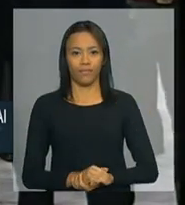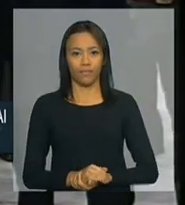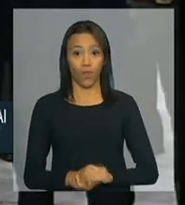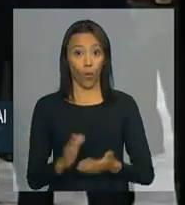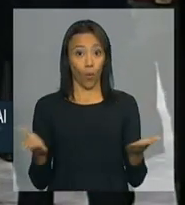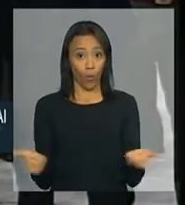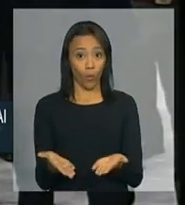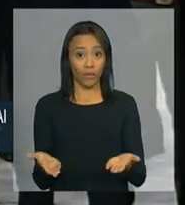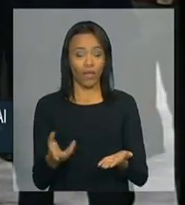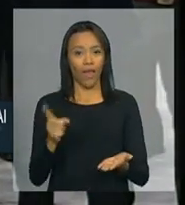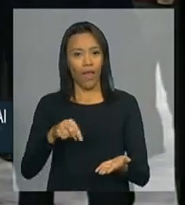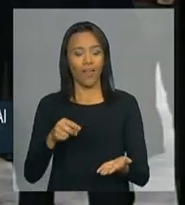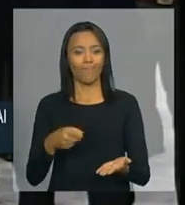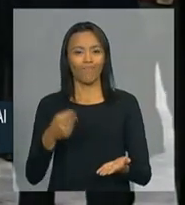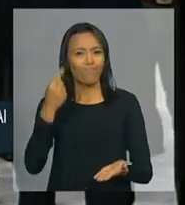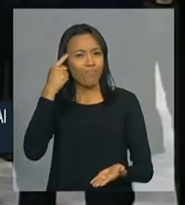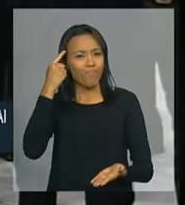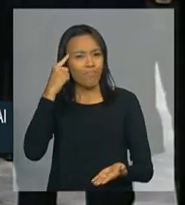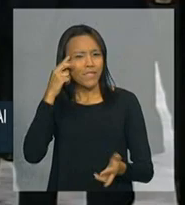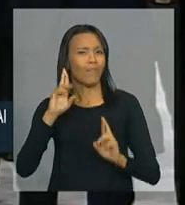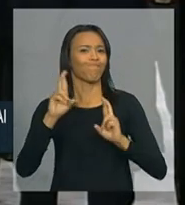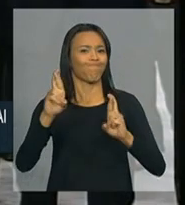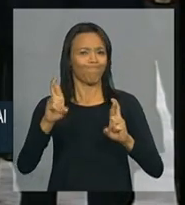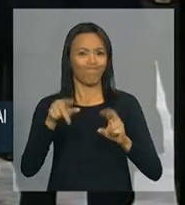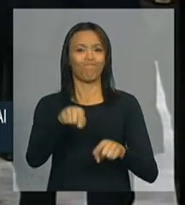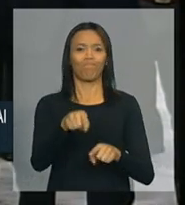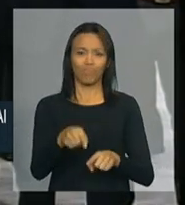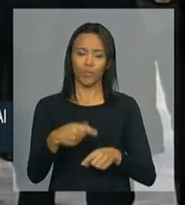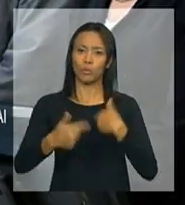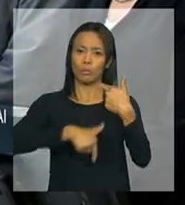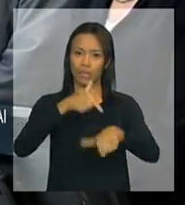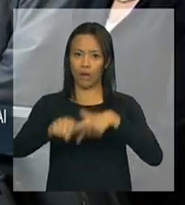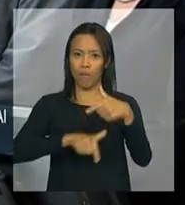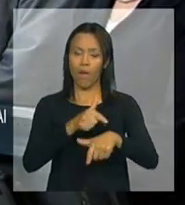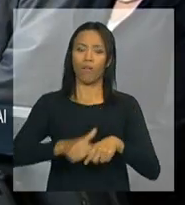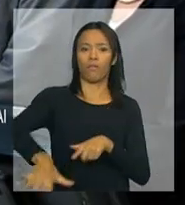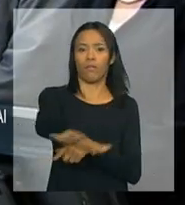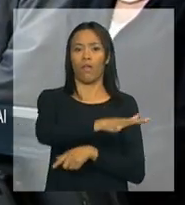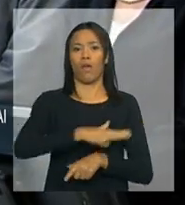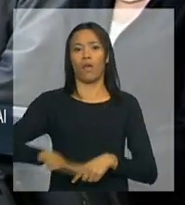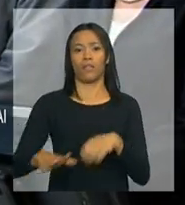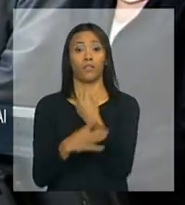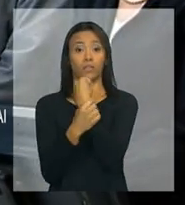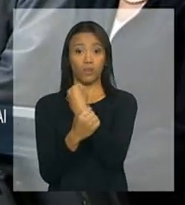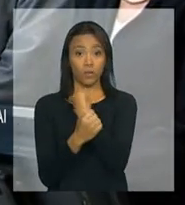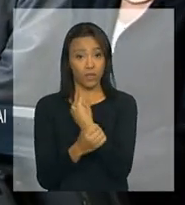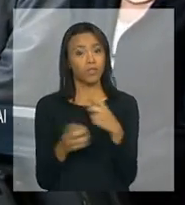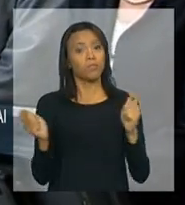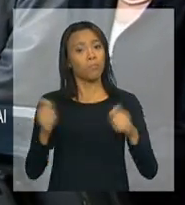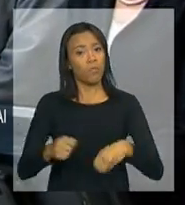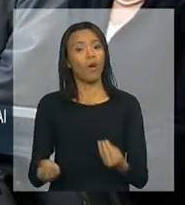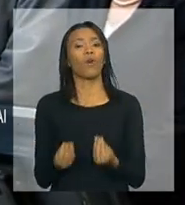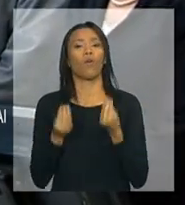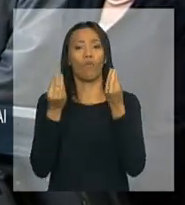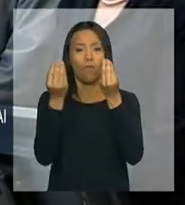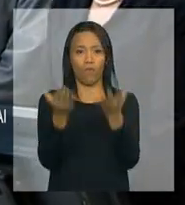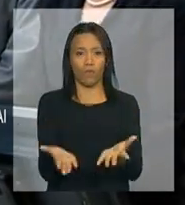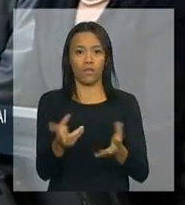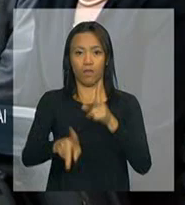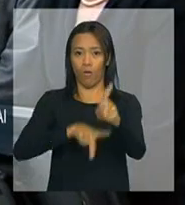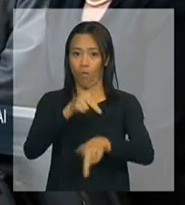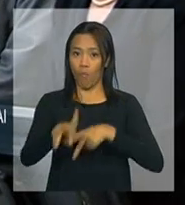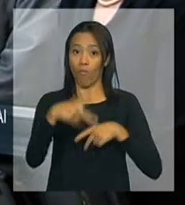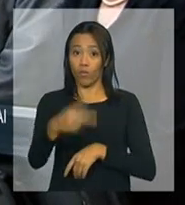visão muito otimista do serviço de segurança que pode ser oferecido à população do Rio,